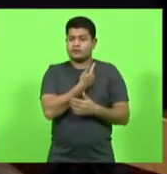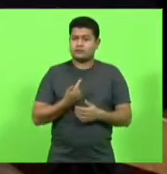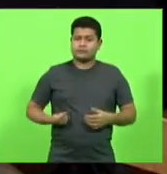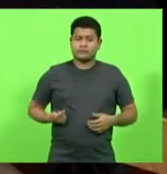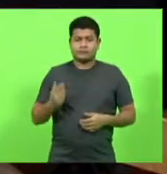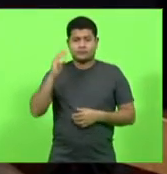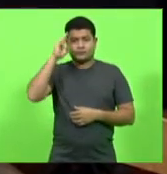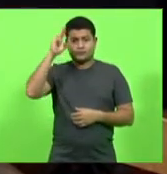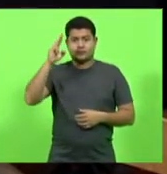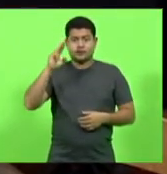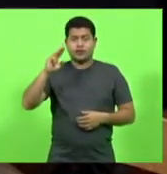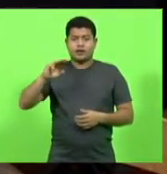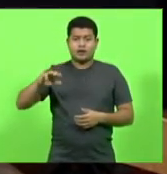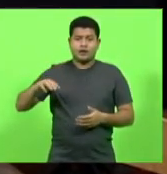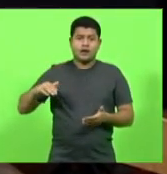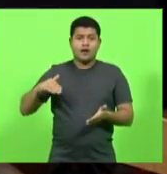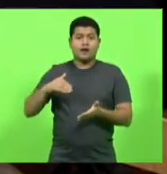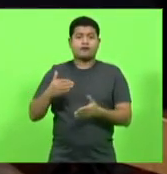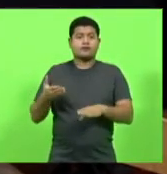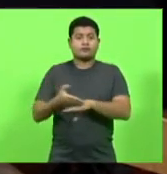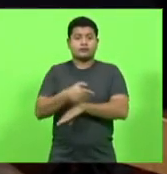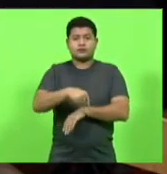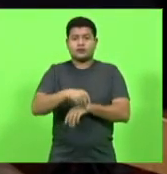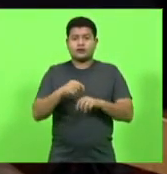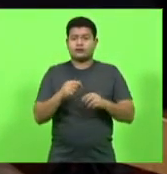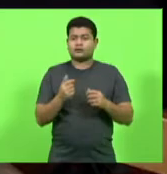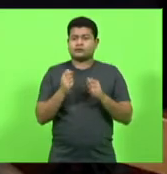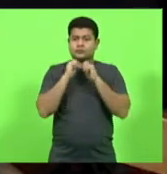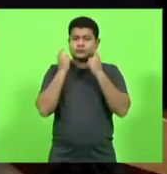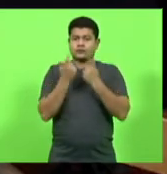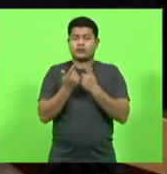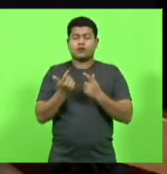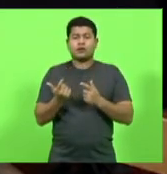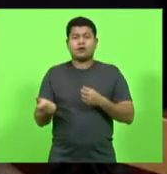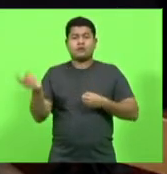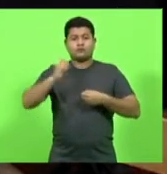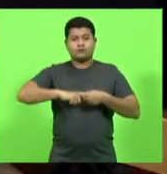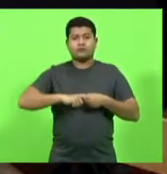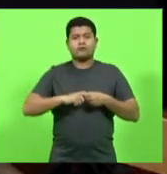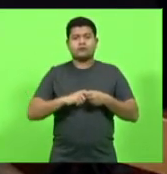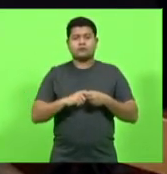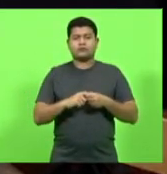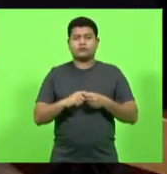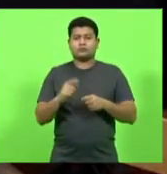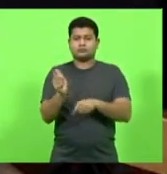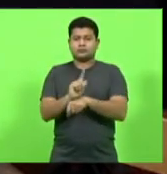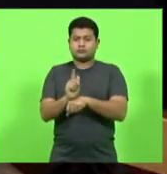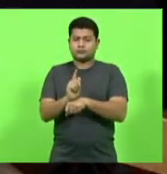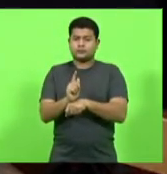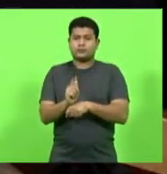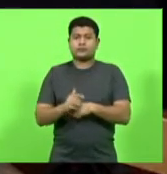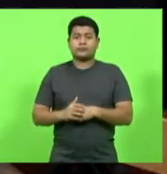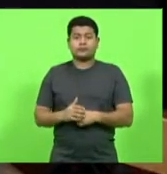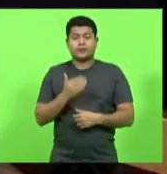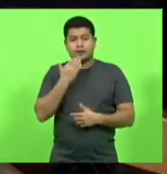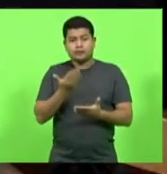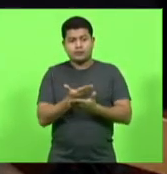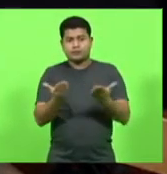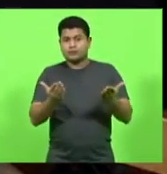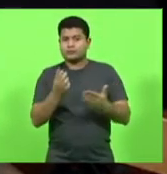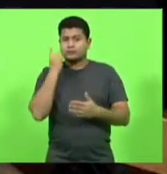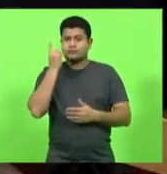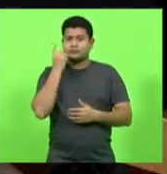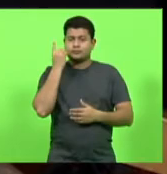Moisés veio aqui na Assembleia fazer, tão logo reassumiu o governo do estado. E quero aqui fazer um pedido e um apelo a todos os senhores